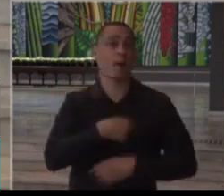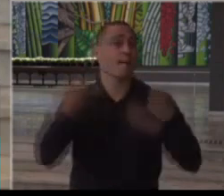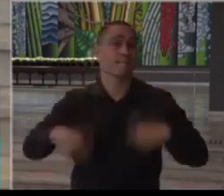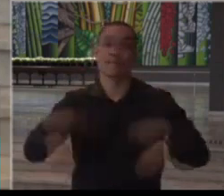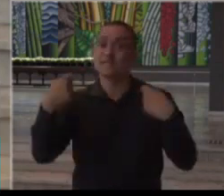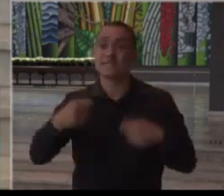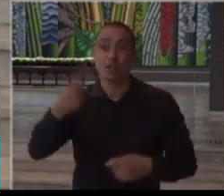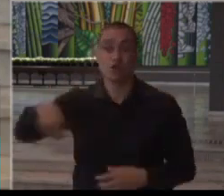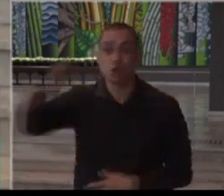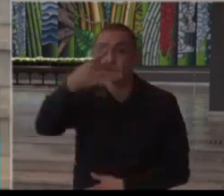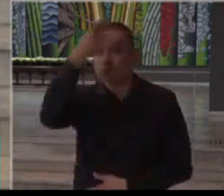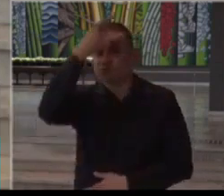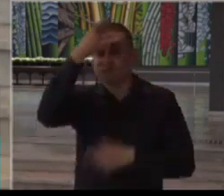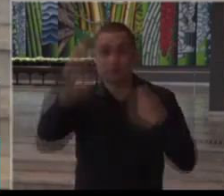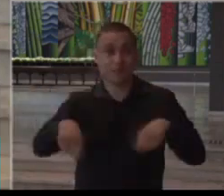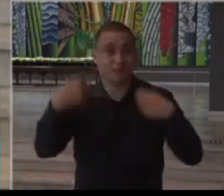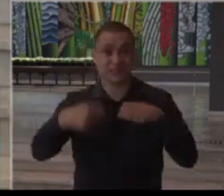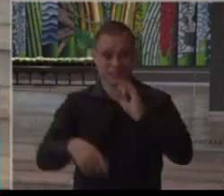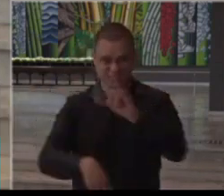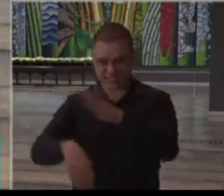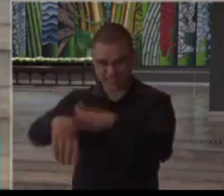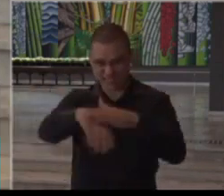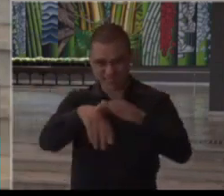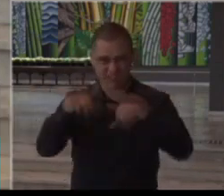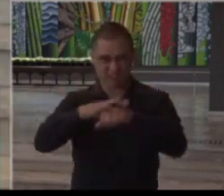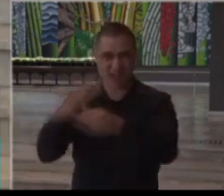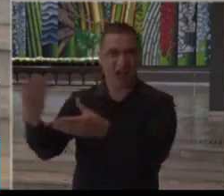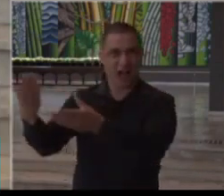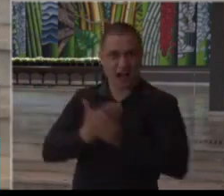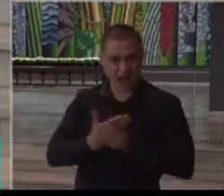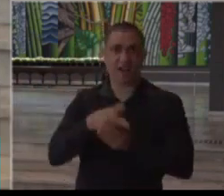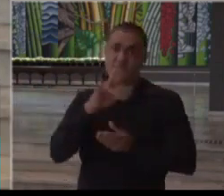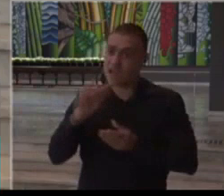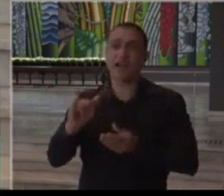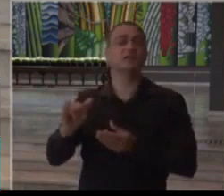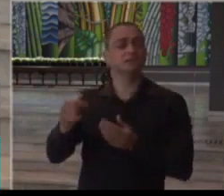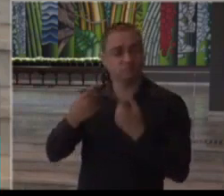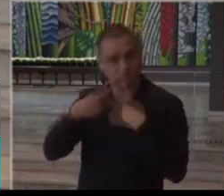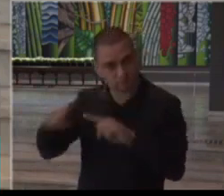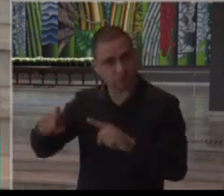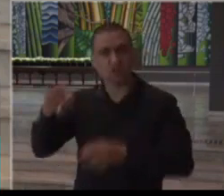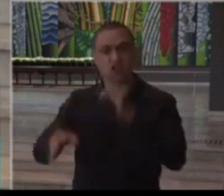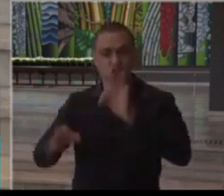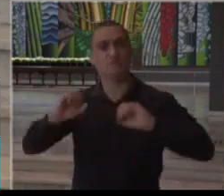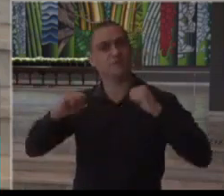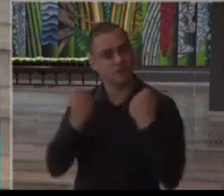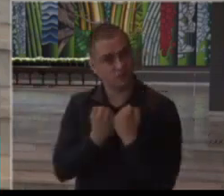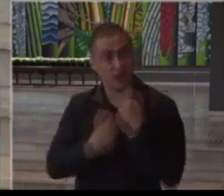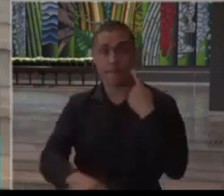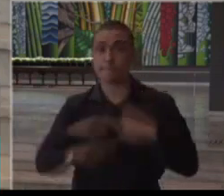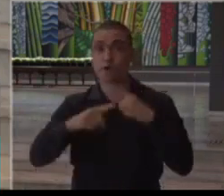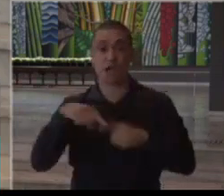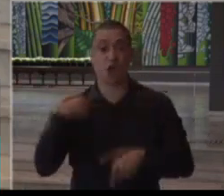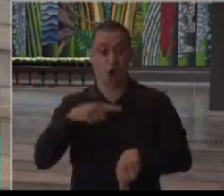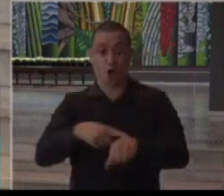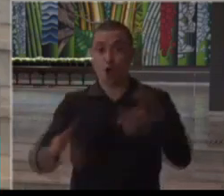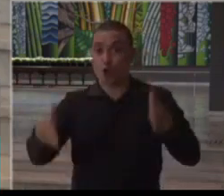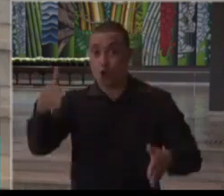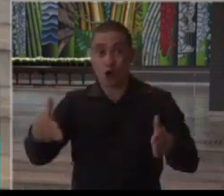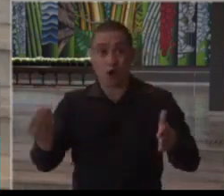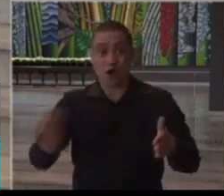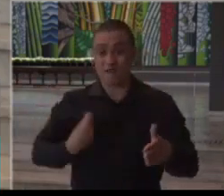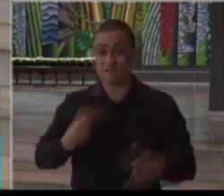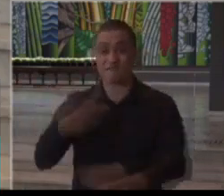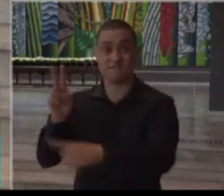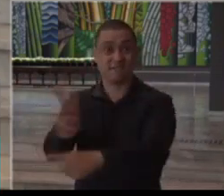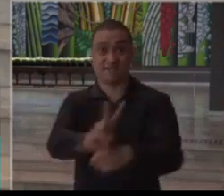nós precisamos da compreensão de todos também. Se as ações vierem, nós vamos recorrer a todas e nos defender, porque nós estamos no momento